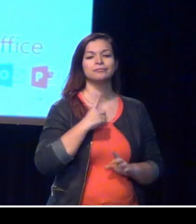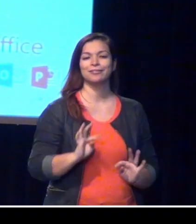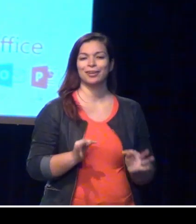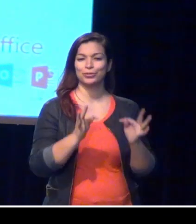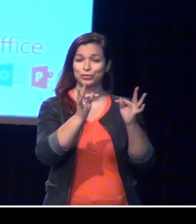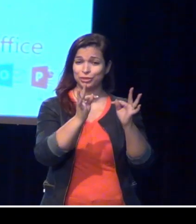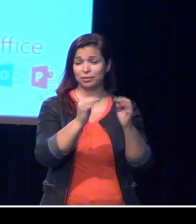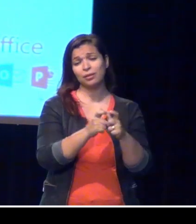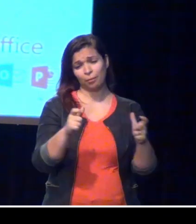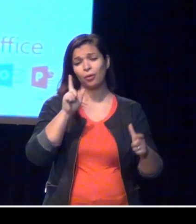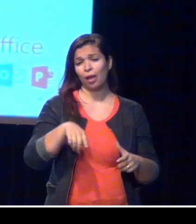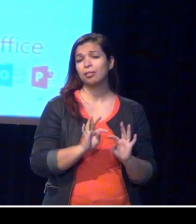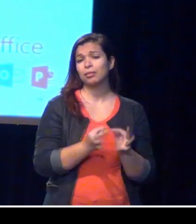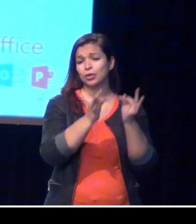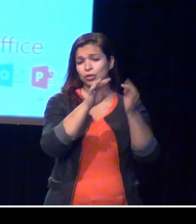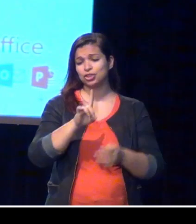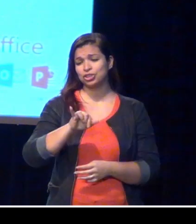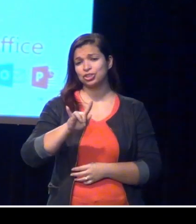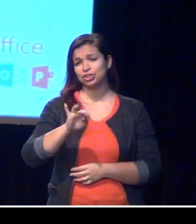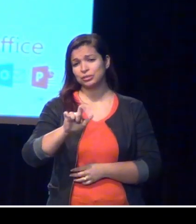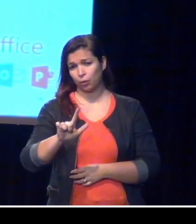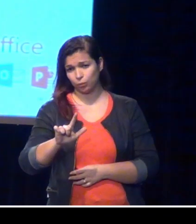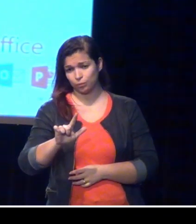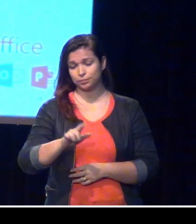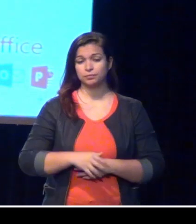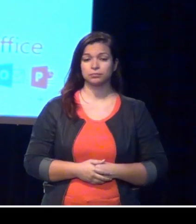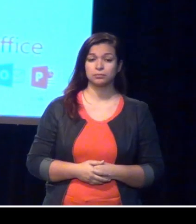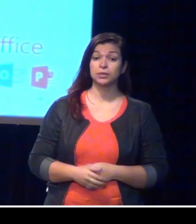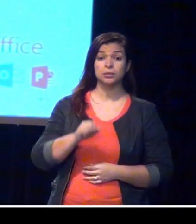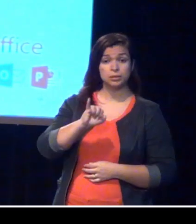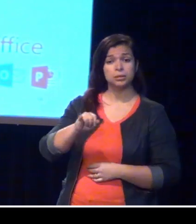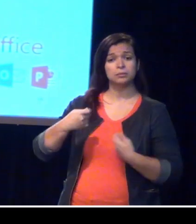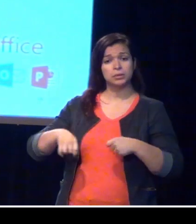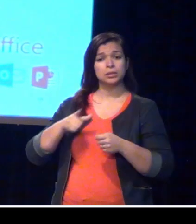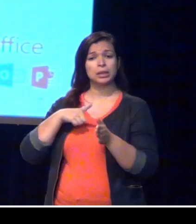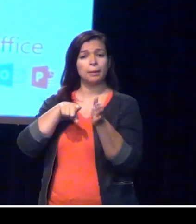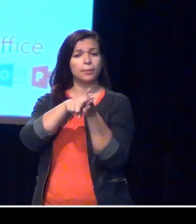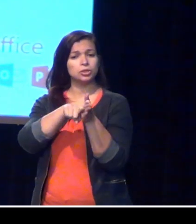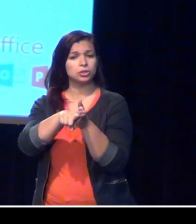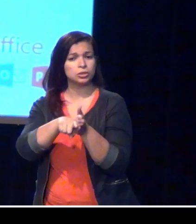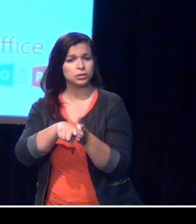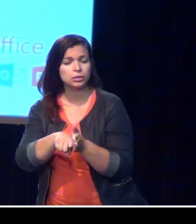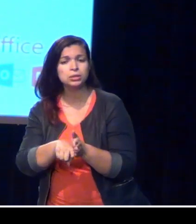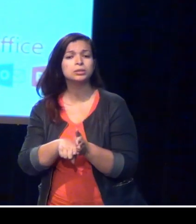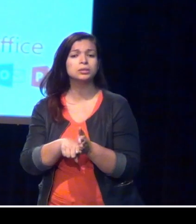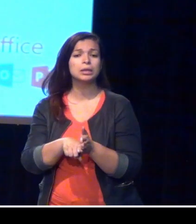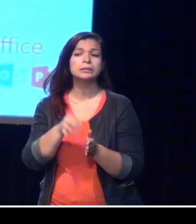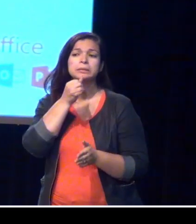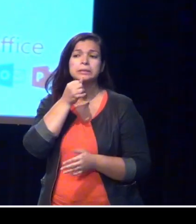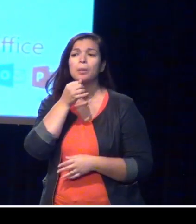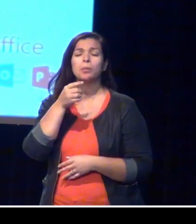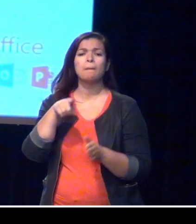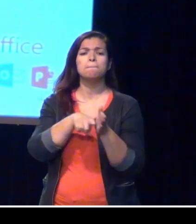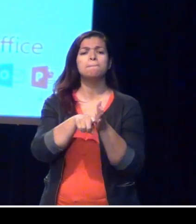digitais. Né? Se a gente fizer aqui uma pesquisa, como é que vocês vieram parar no INES